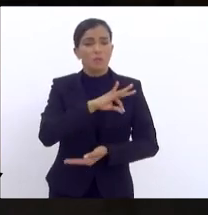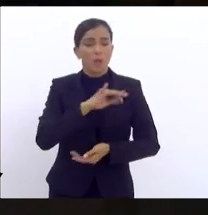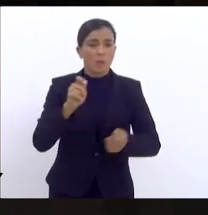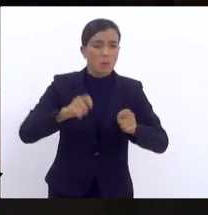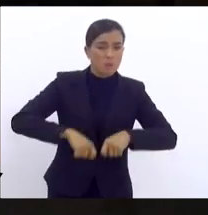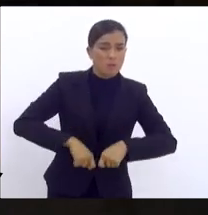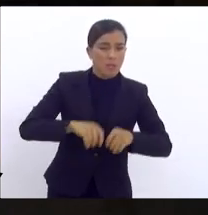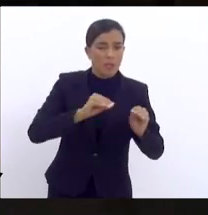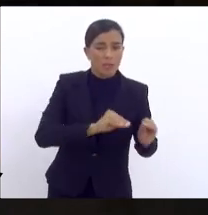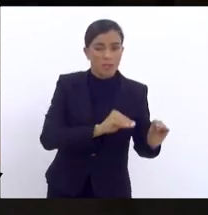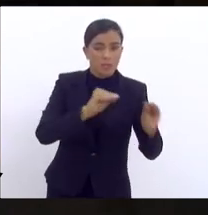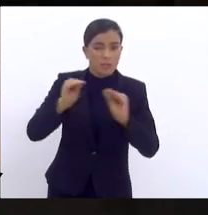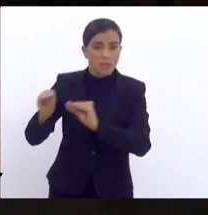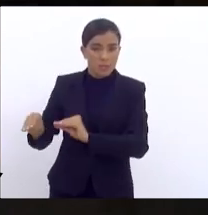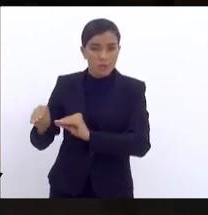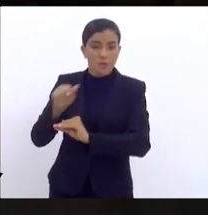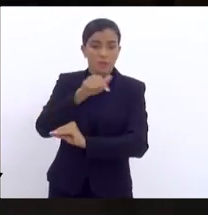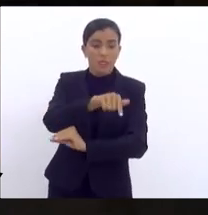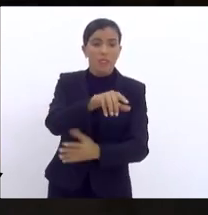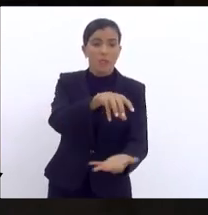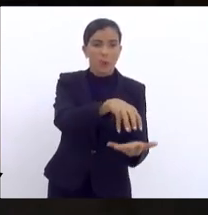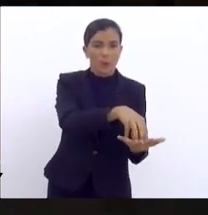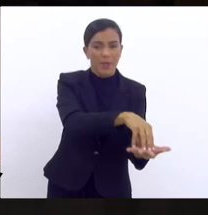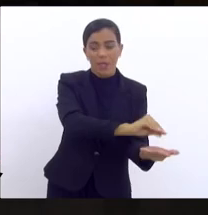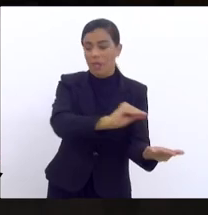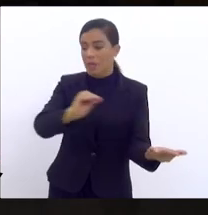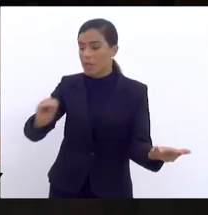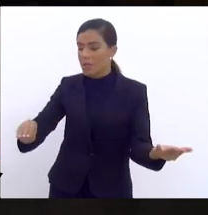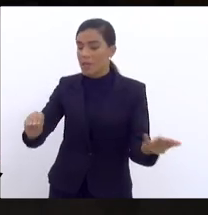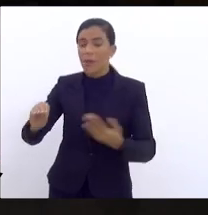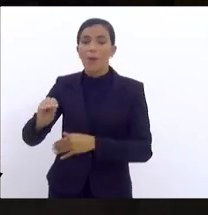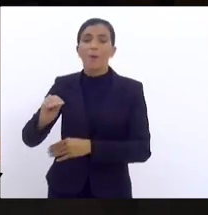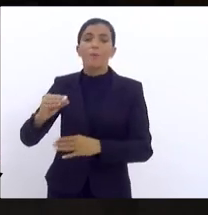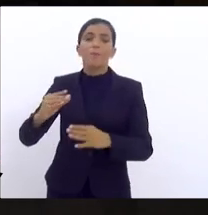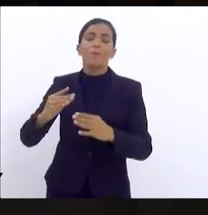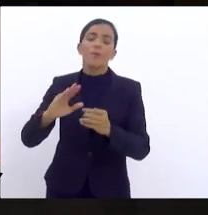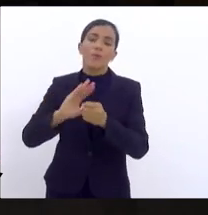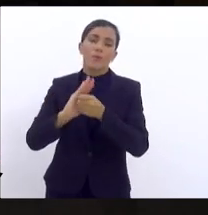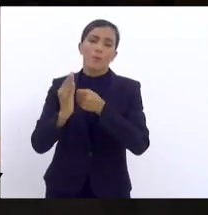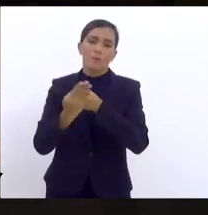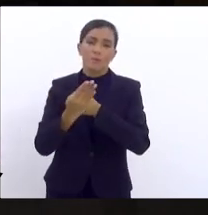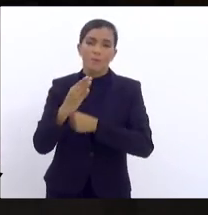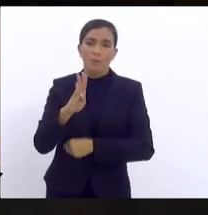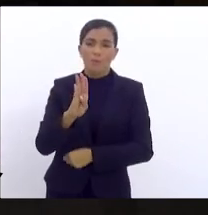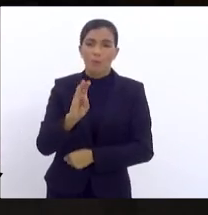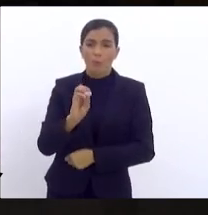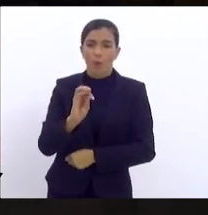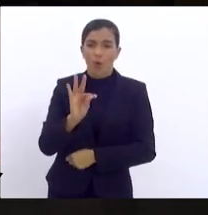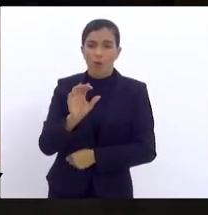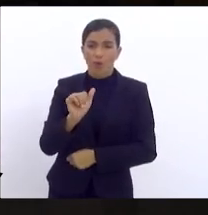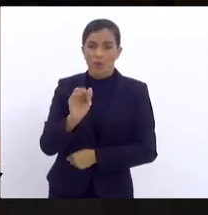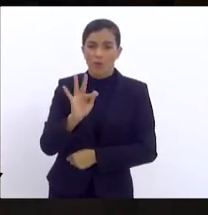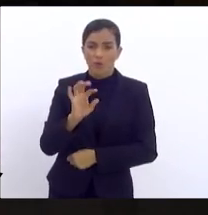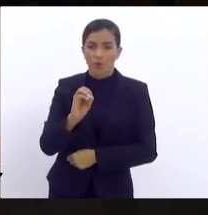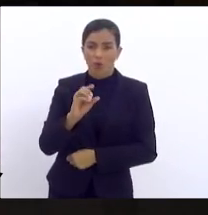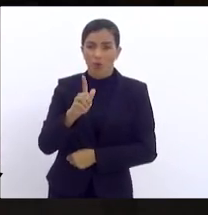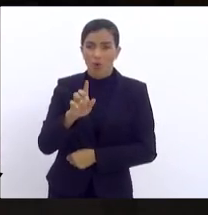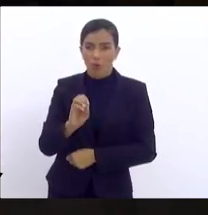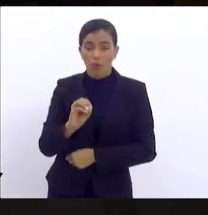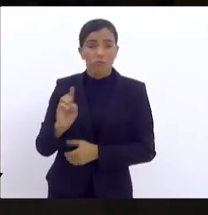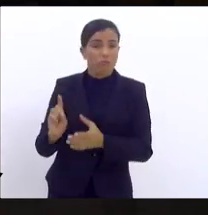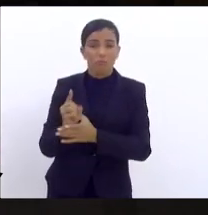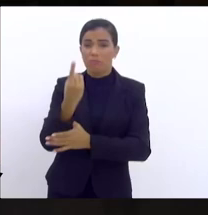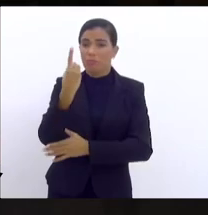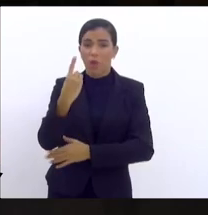polícia Cidade da gente transferir esse essa companhia para o Bairro Botafogo a gente tem um problema ali que a única comunidade que tem naquela região